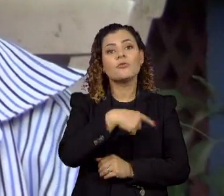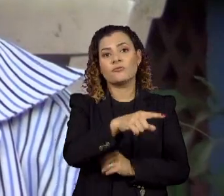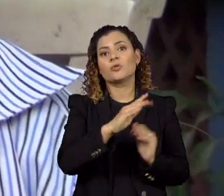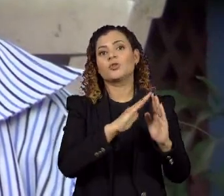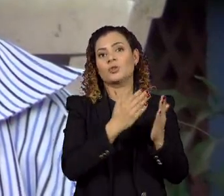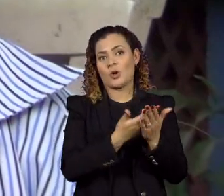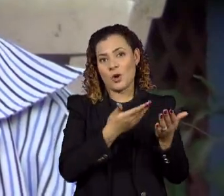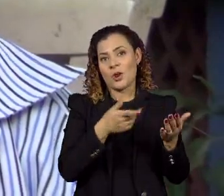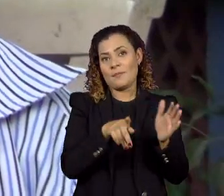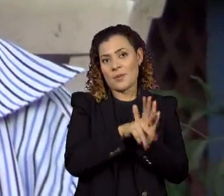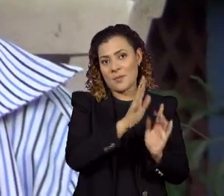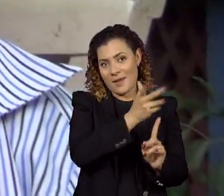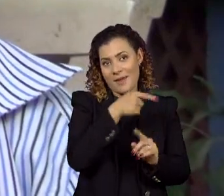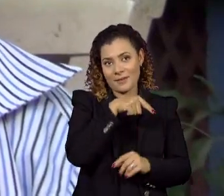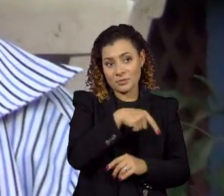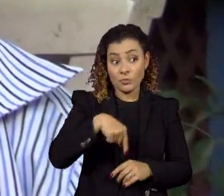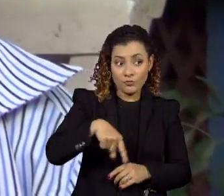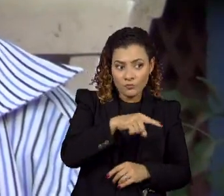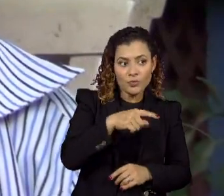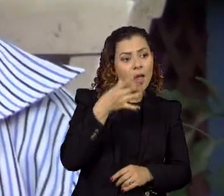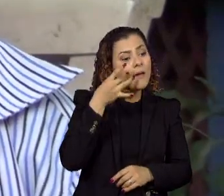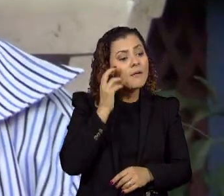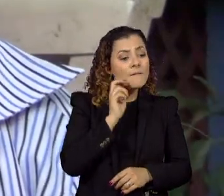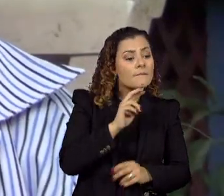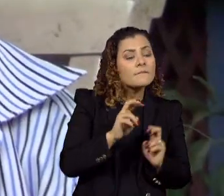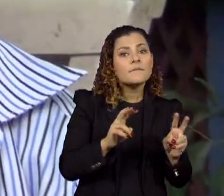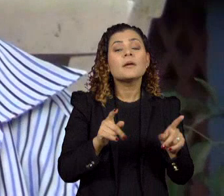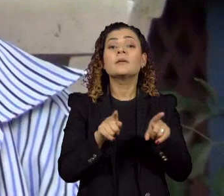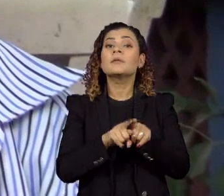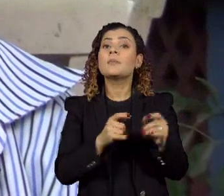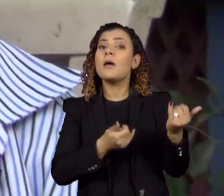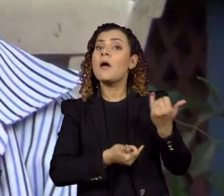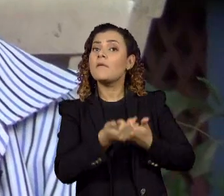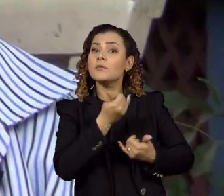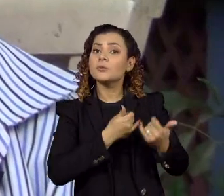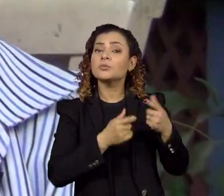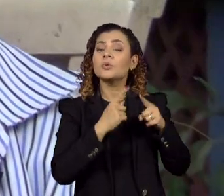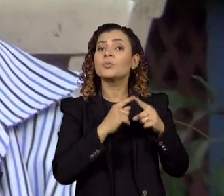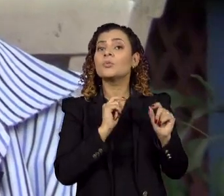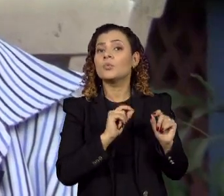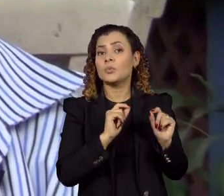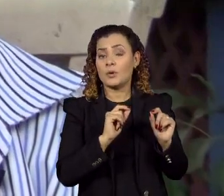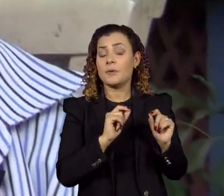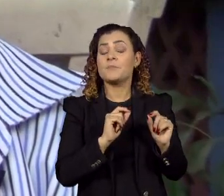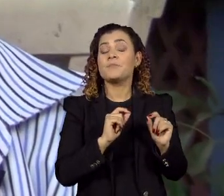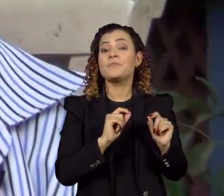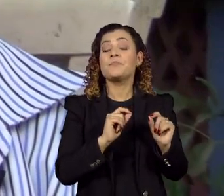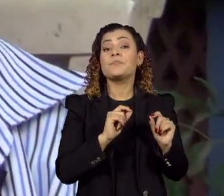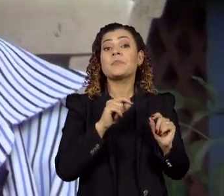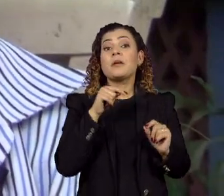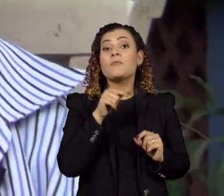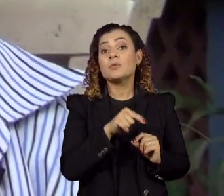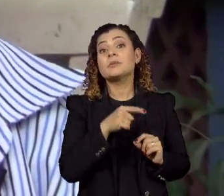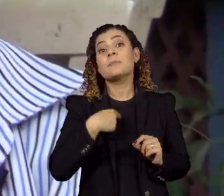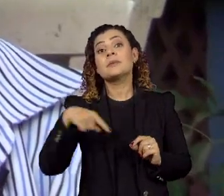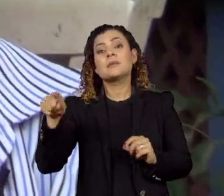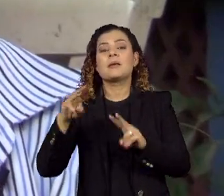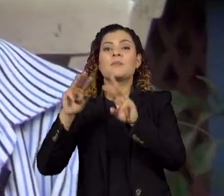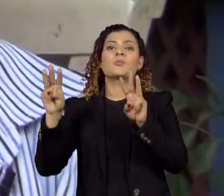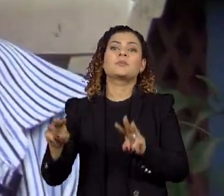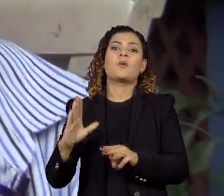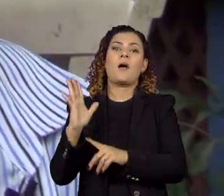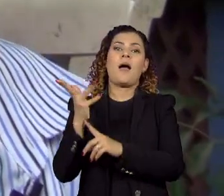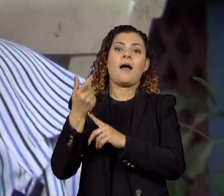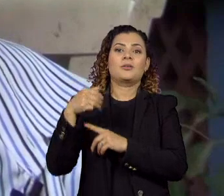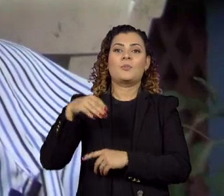de arte e depois fui... me disseram, você tem que ir no Museu de Arte Moderna,